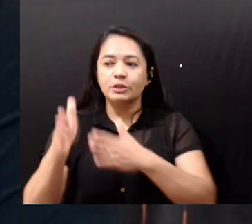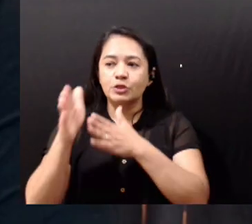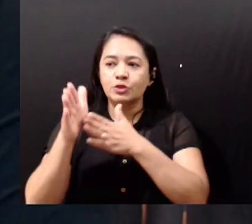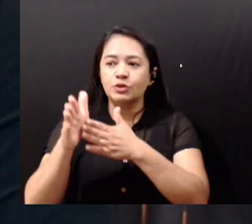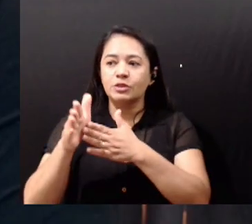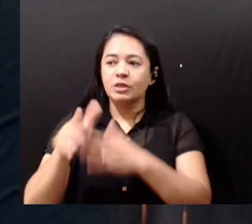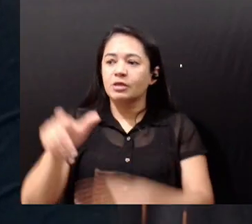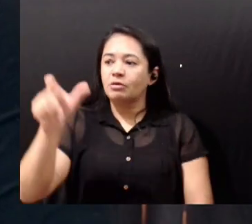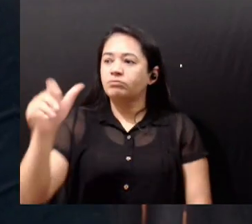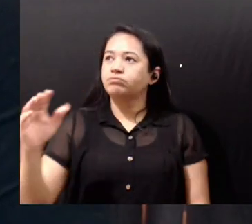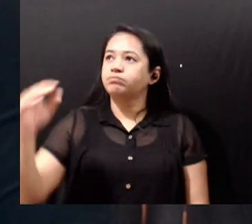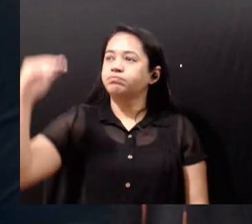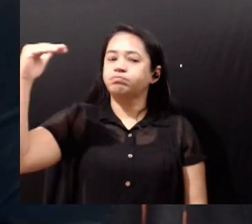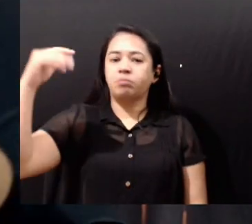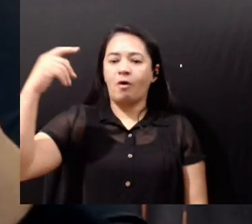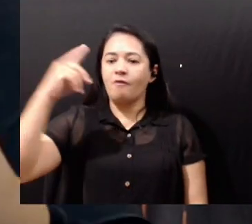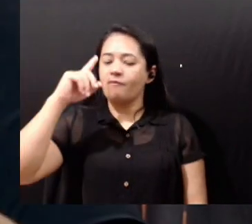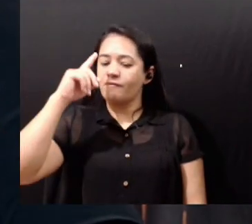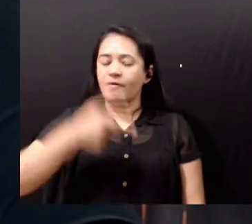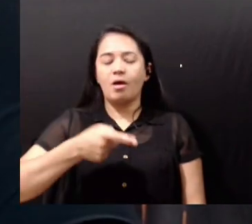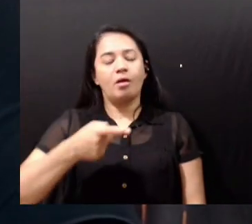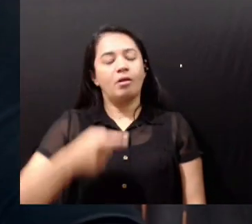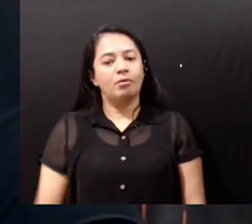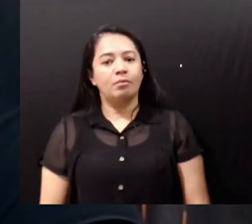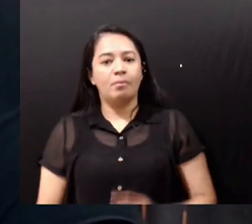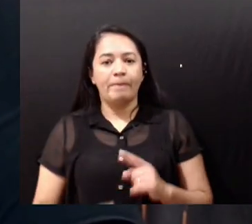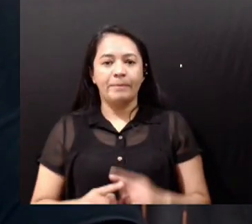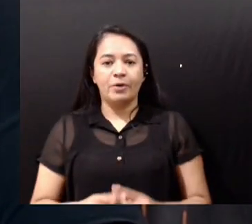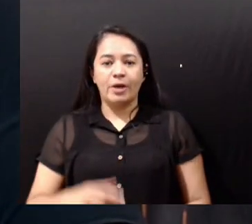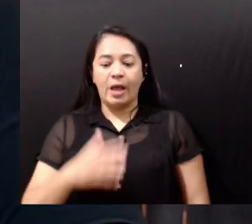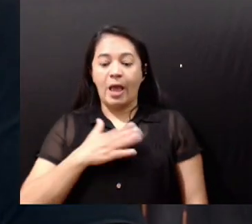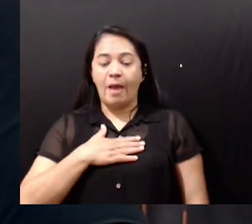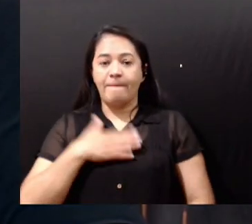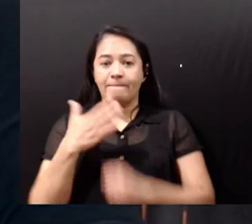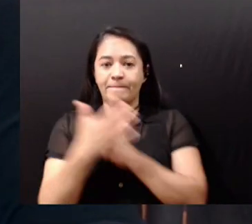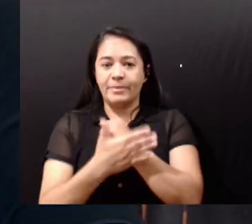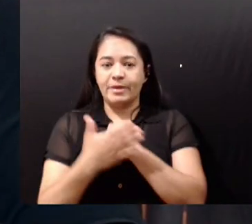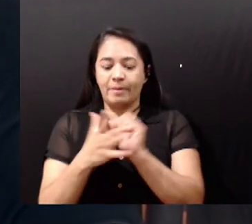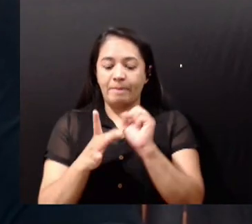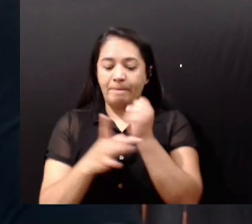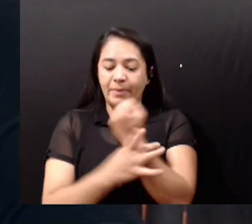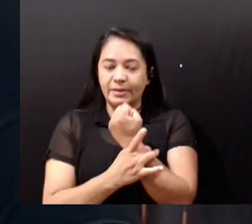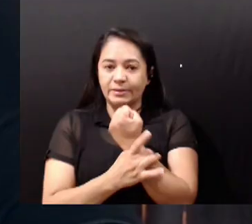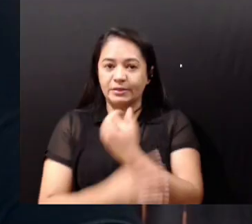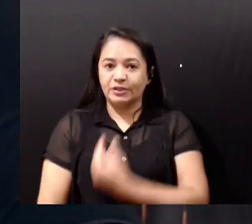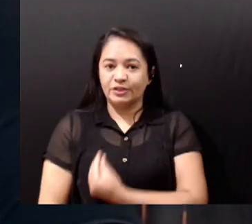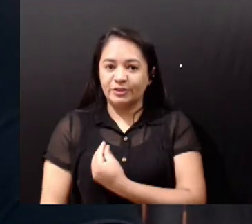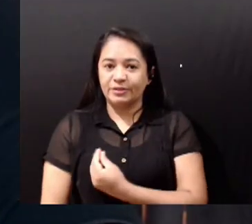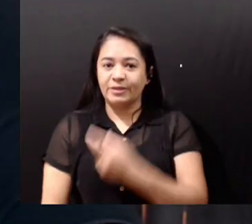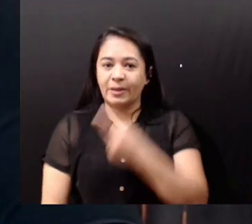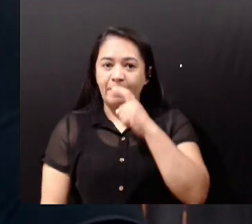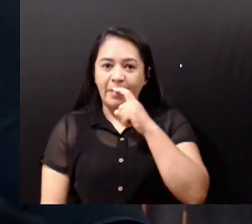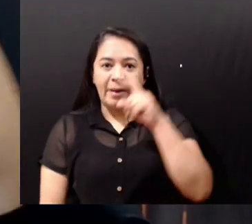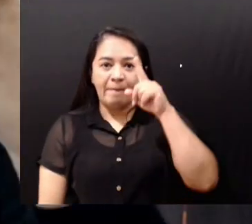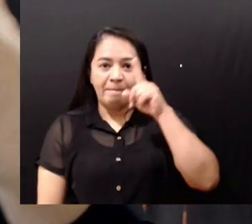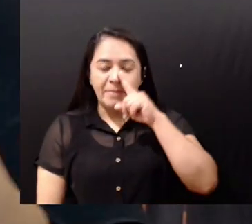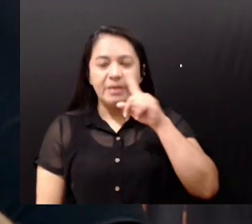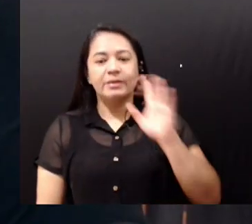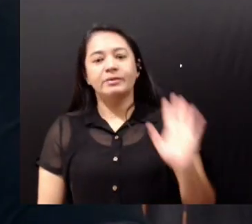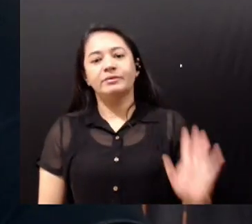fala, porque a minha base de segurança para a vida é pai e mãe, que são